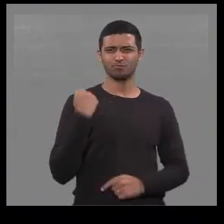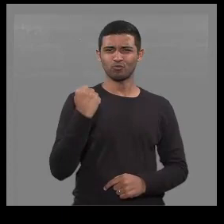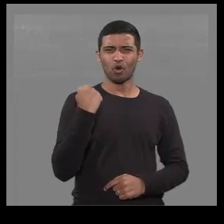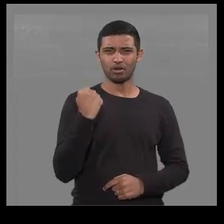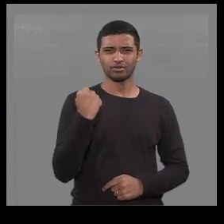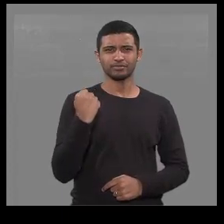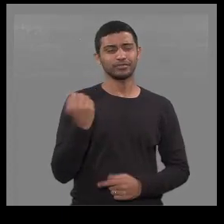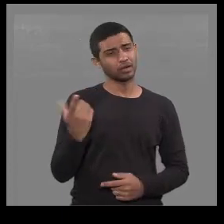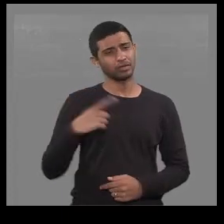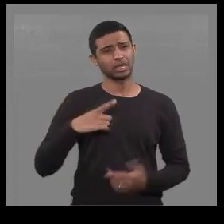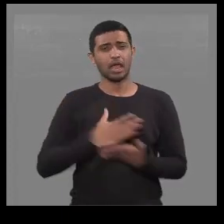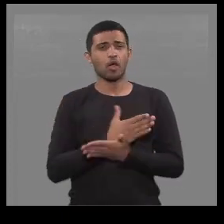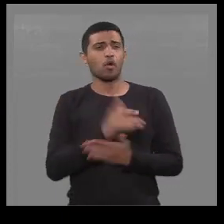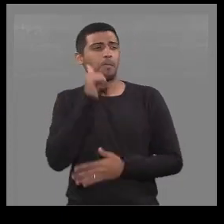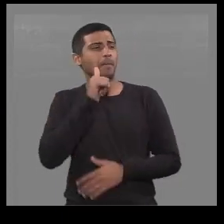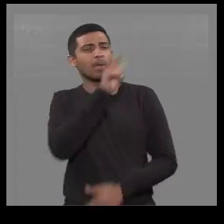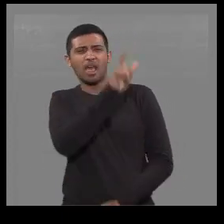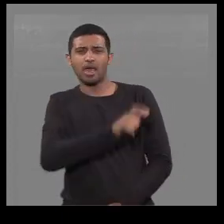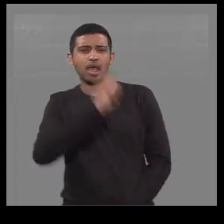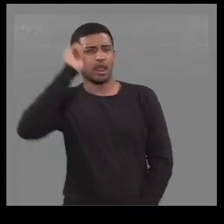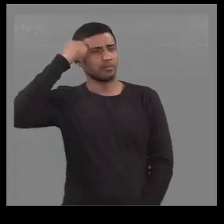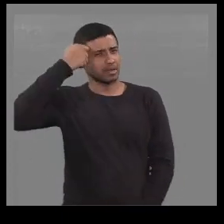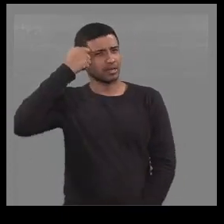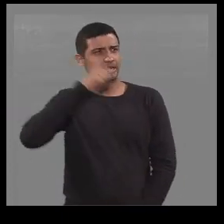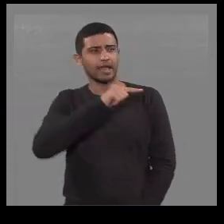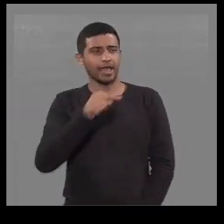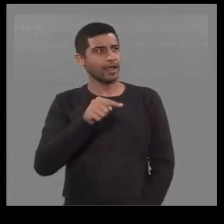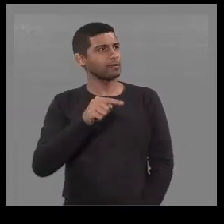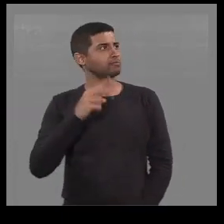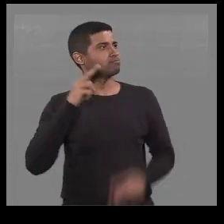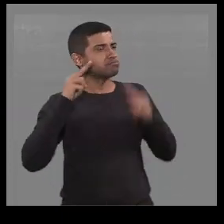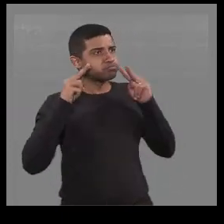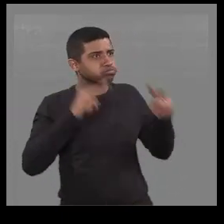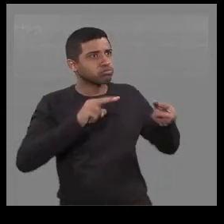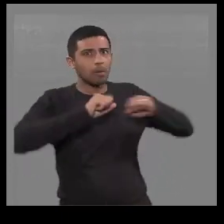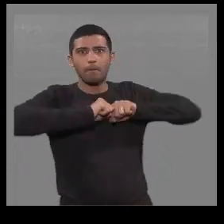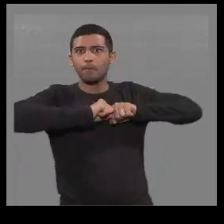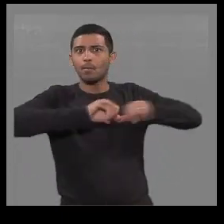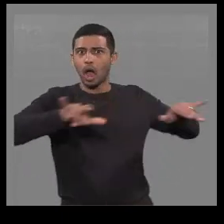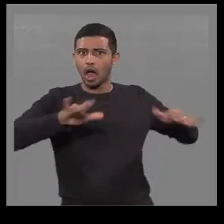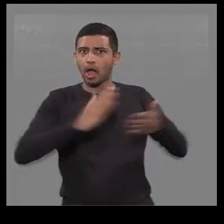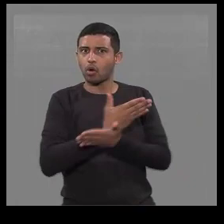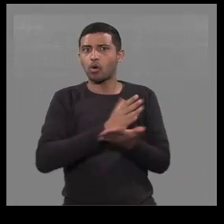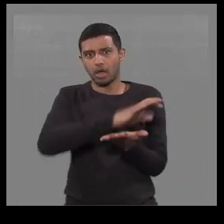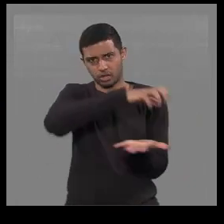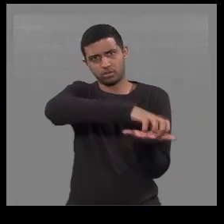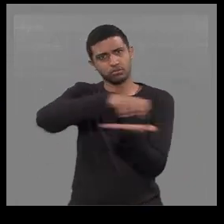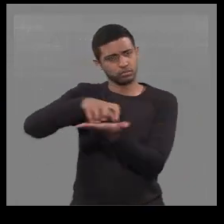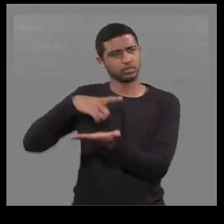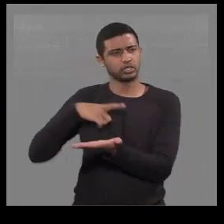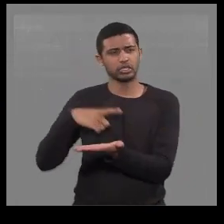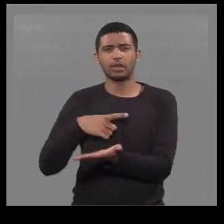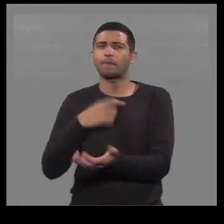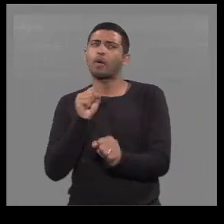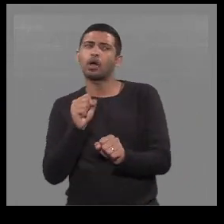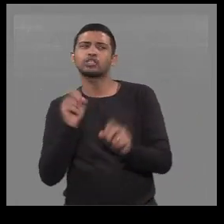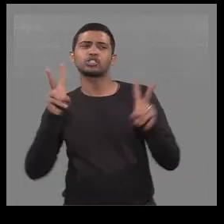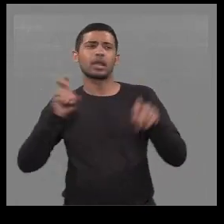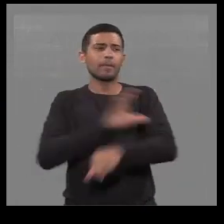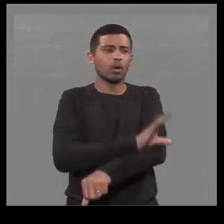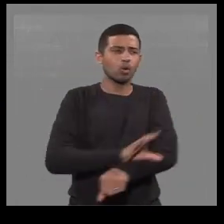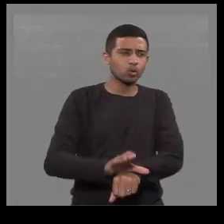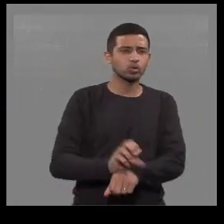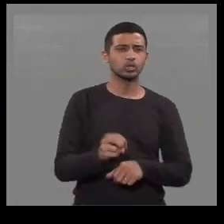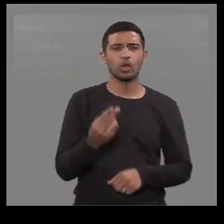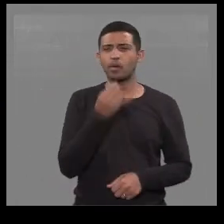com essa força. Então, hoje, nós temos mulheres negras que acabam tendo uma maior visibilidade em algumas áreas, né,